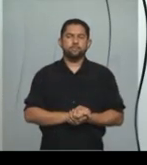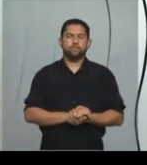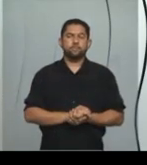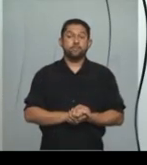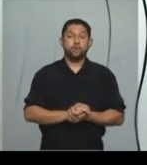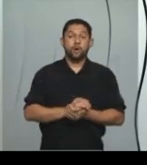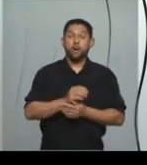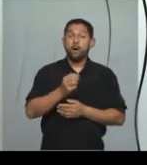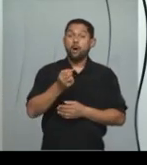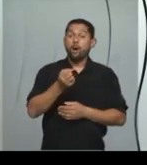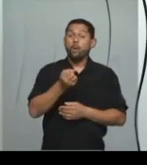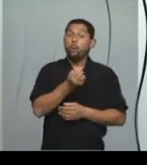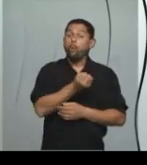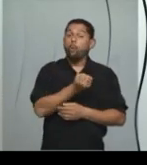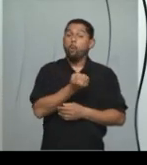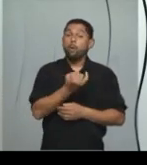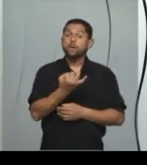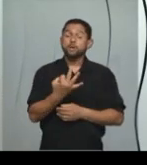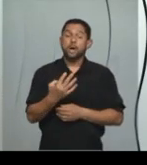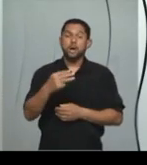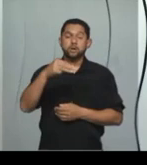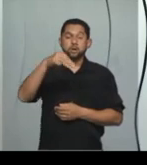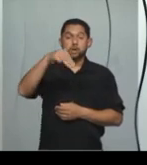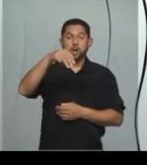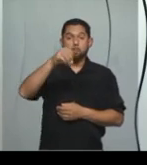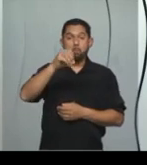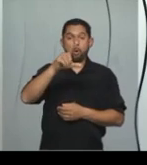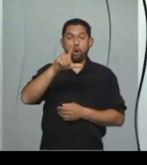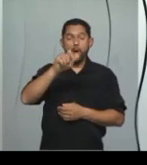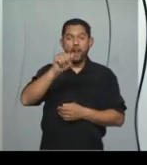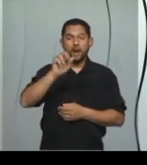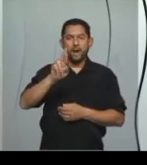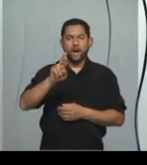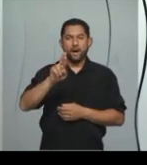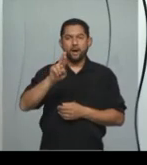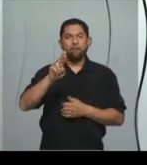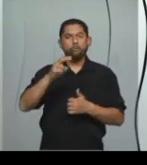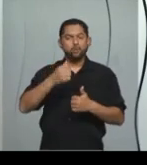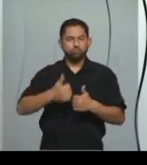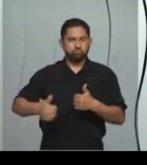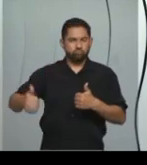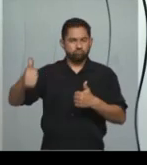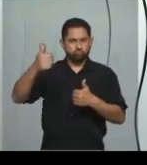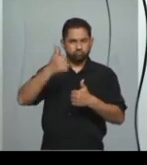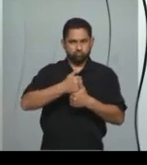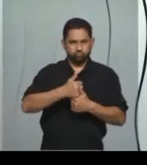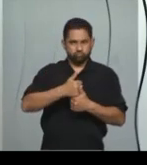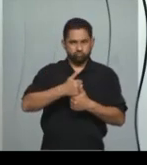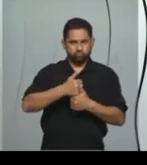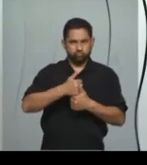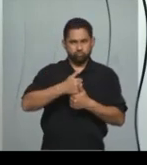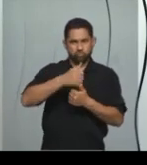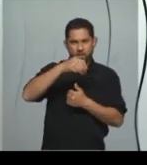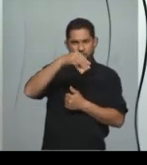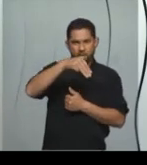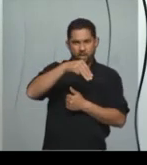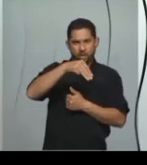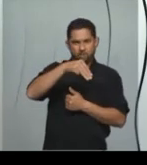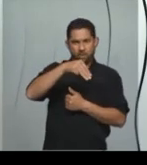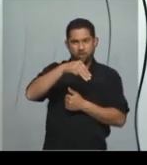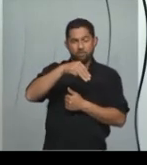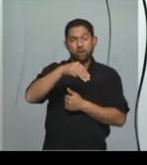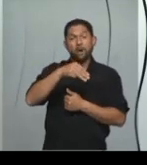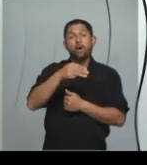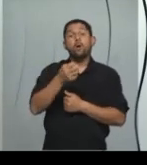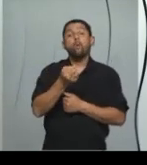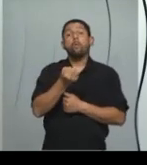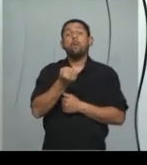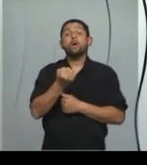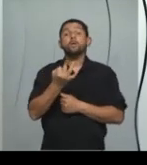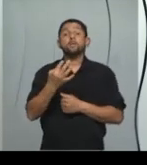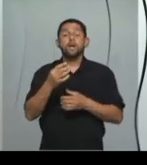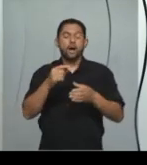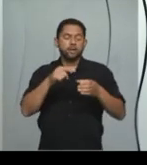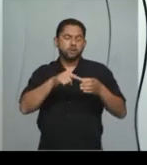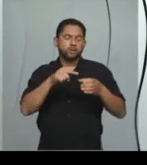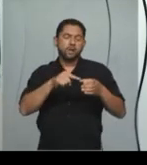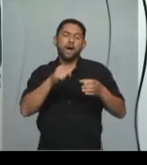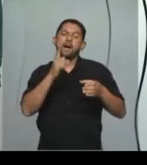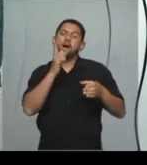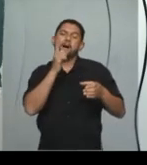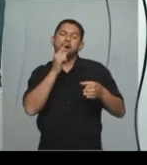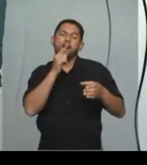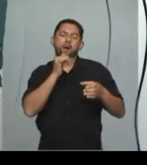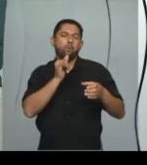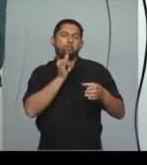Concentração molar, nós vamos substituir a massa do soluto pelo número de mols de soluto. E para isso é importante